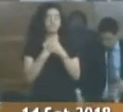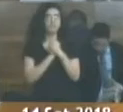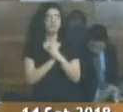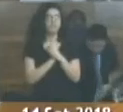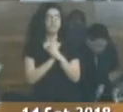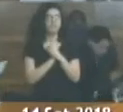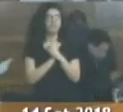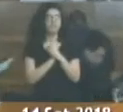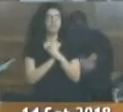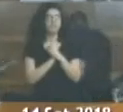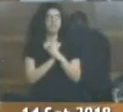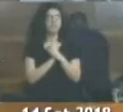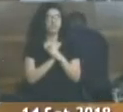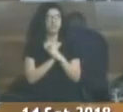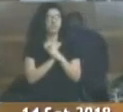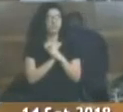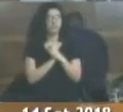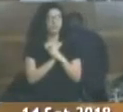desde